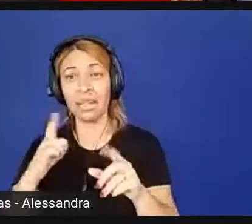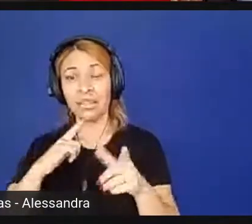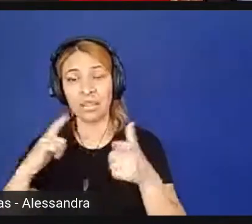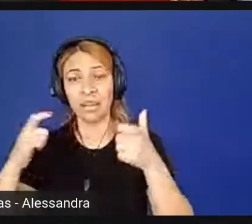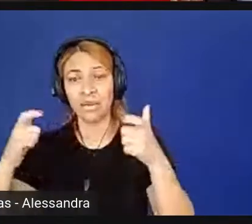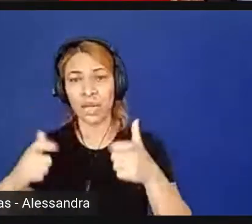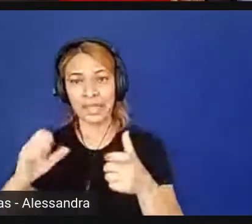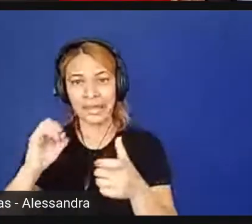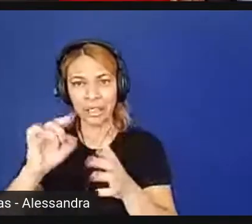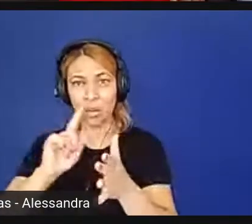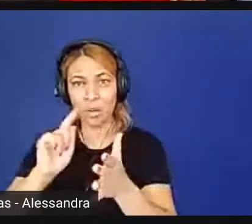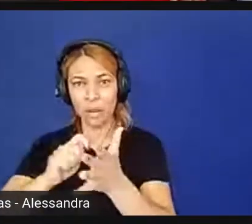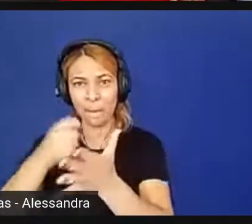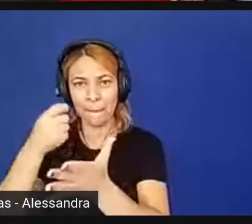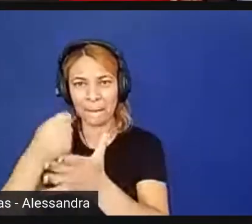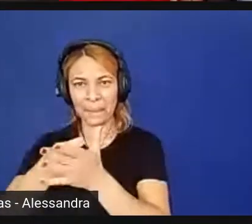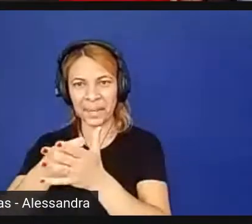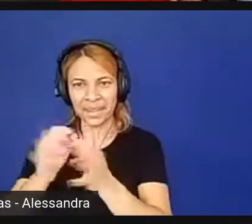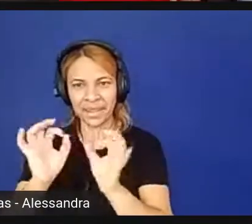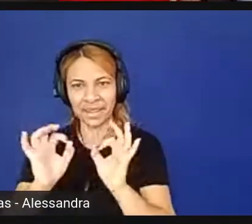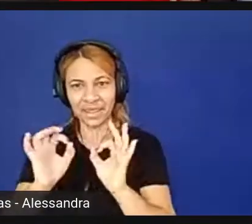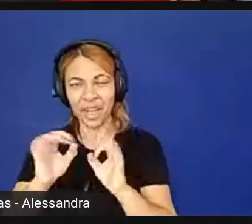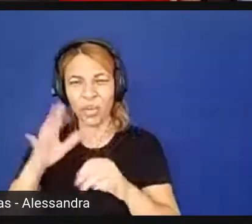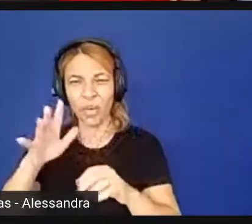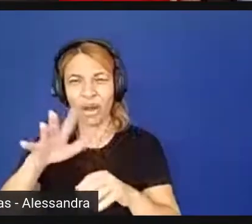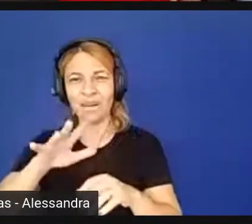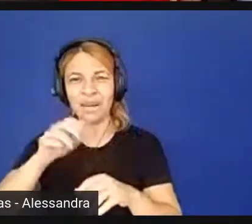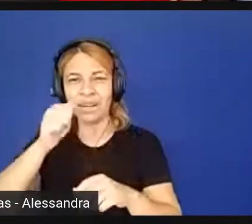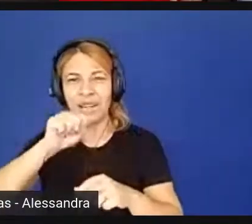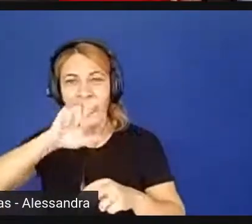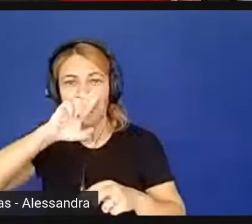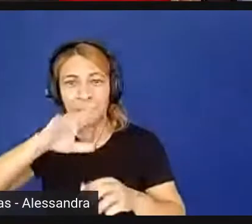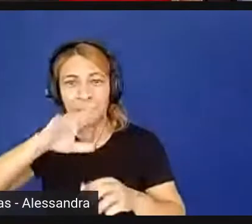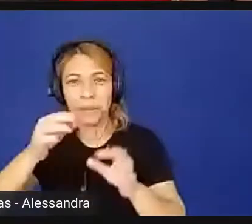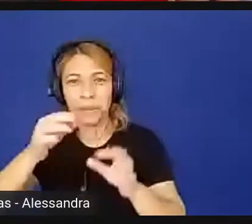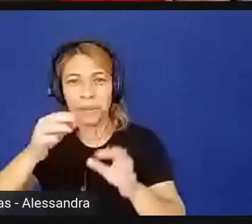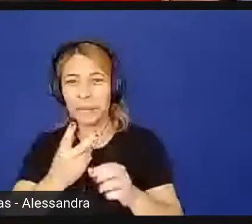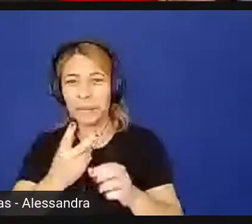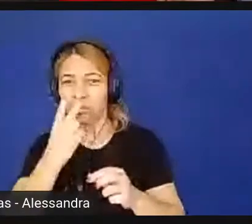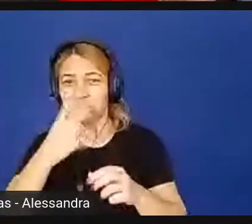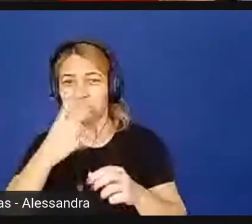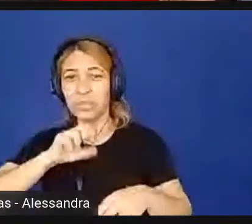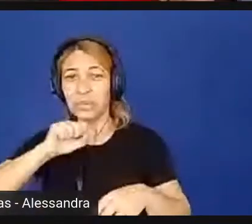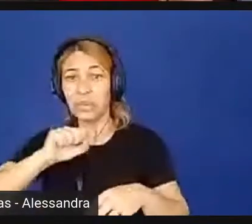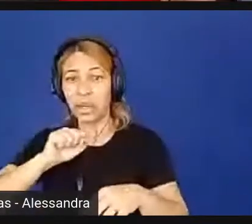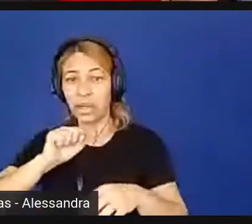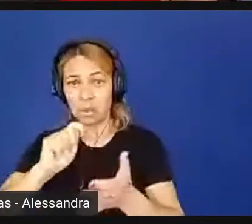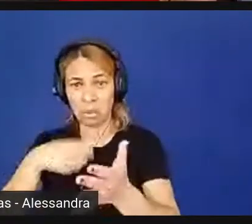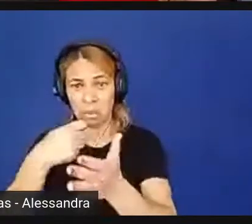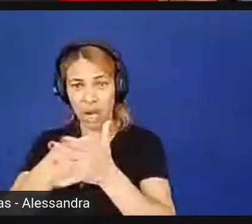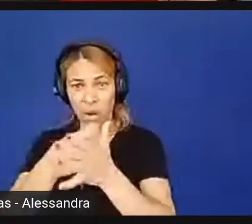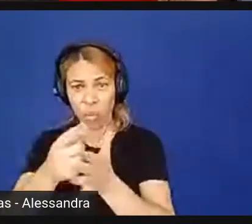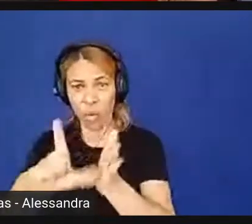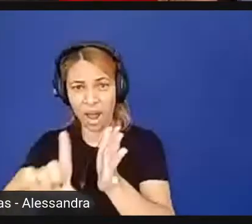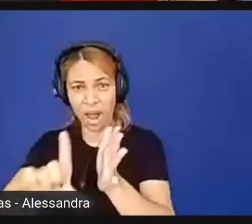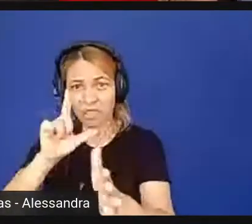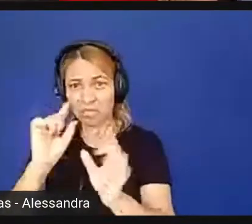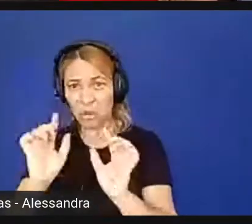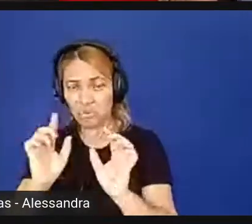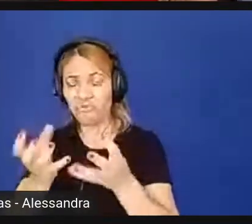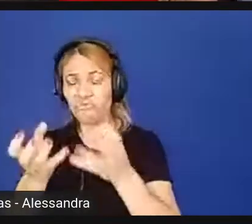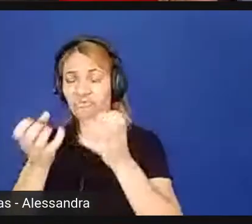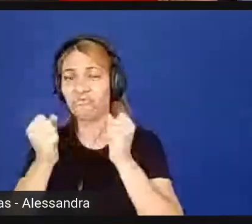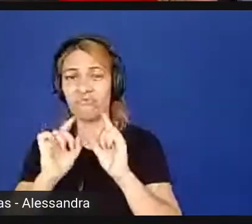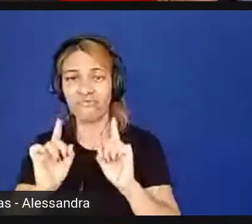pagar adiantado, como agora teve na compra de respiradores, se eu não pagar adiantado, eu não vou receber. Agora, de